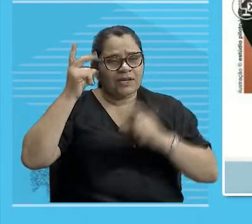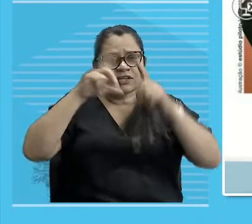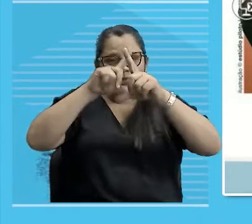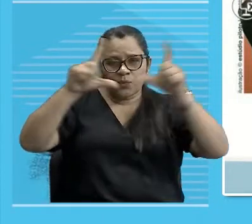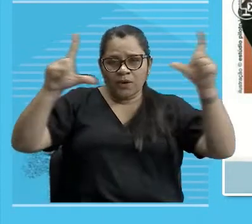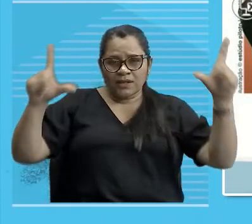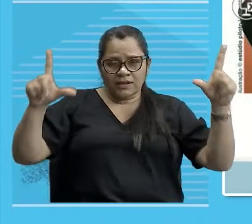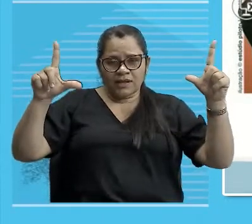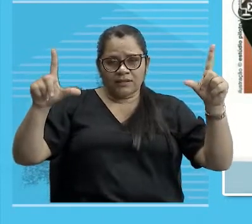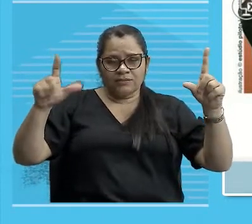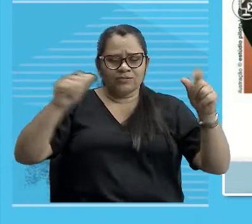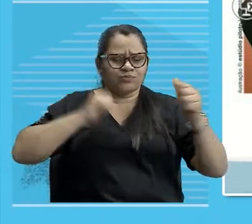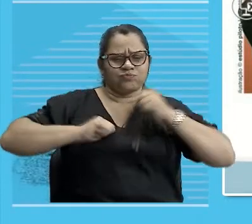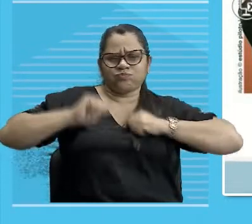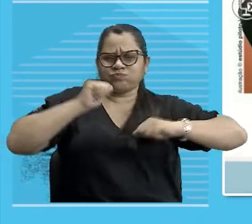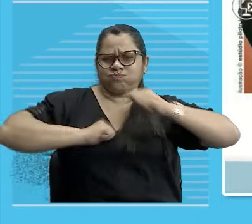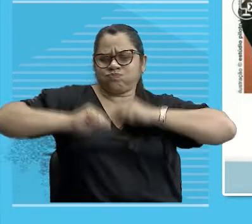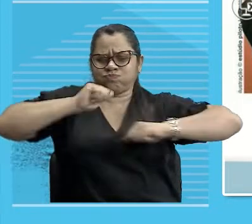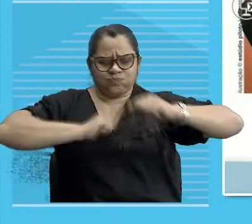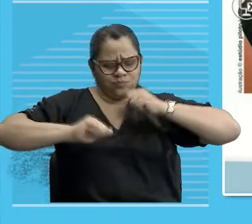aí com a crise de ansiedade.